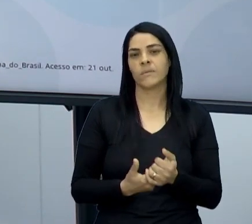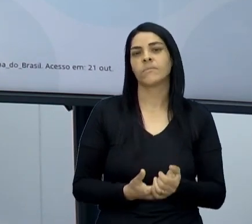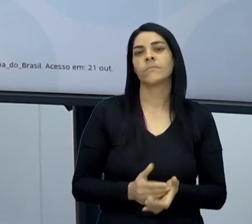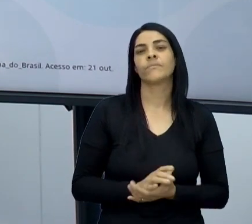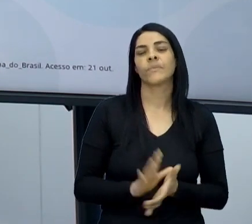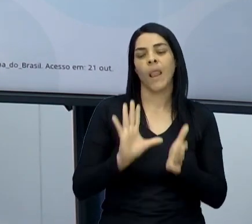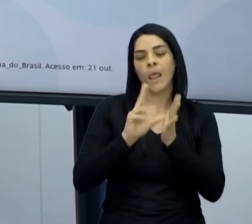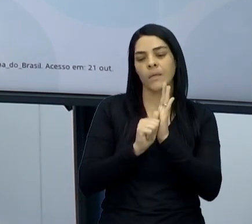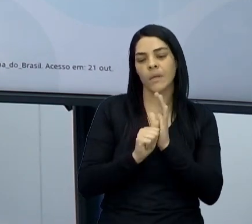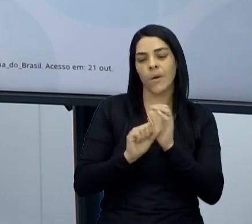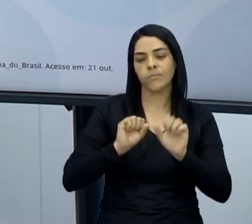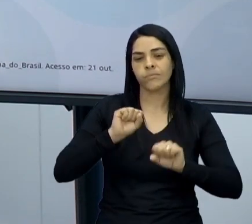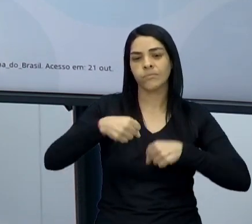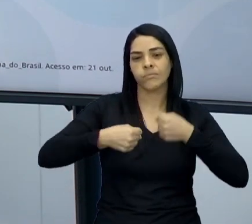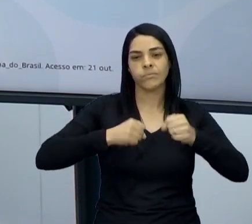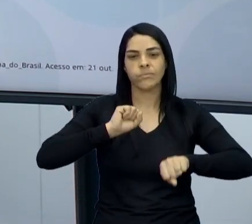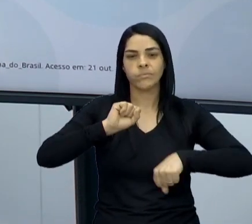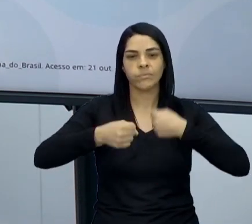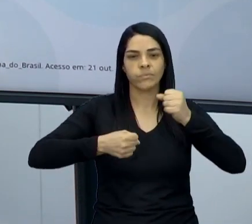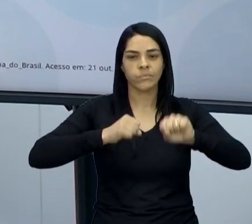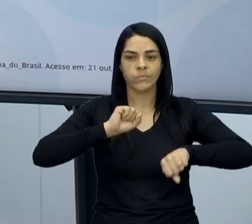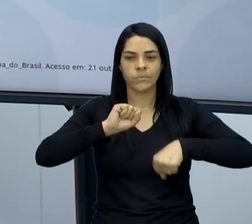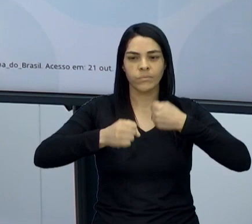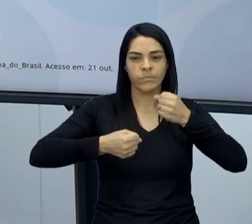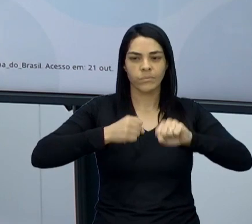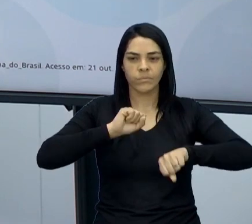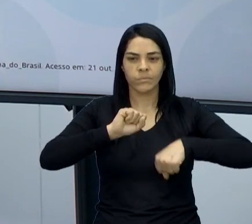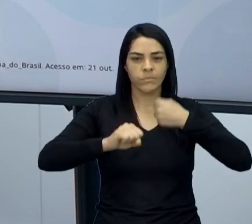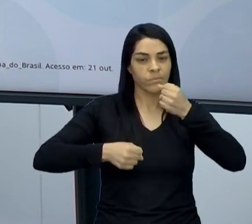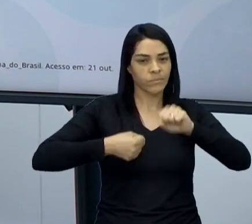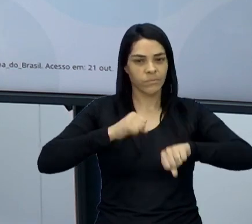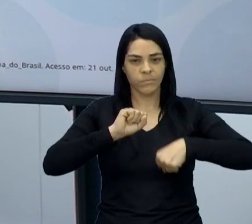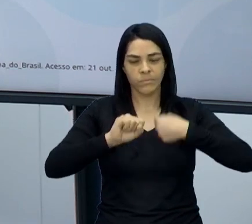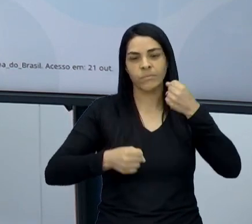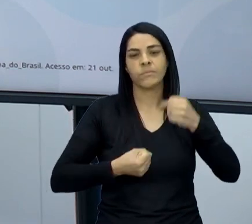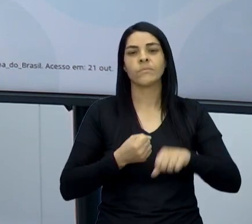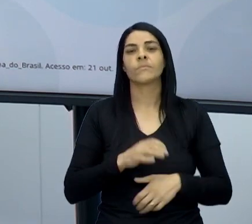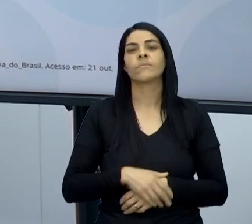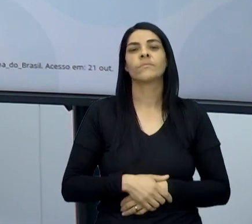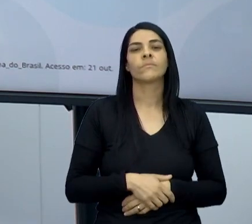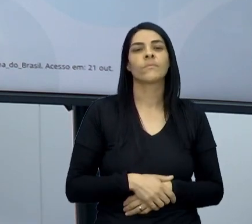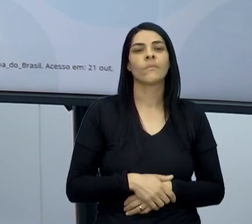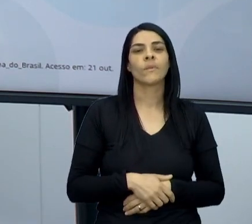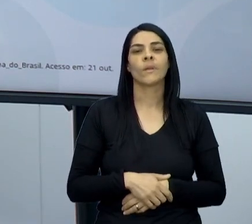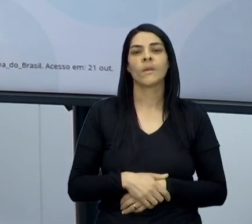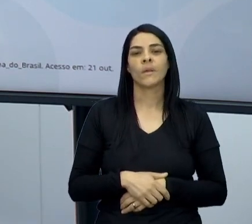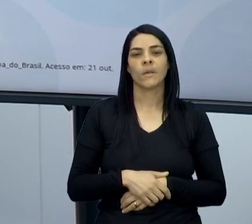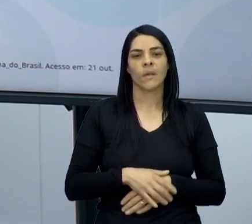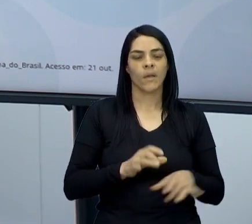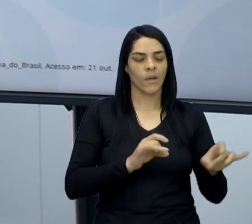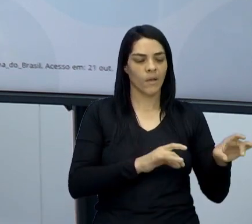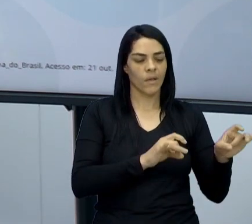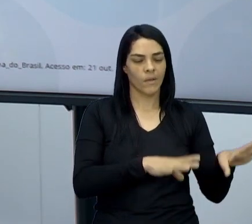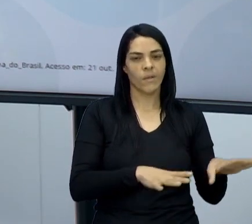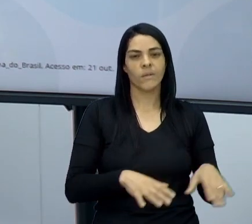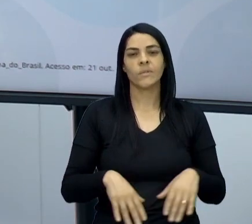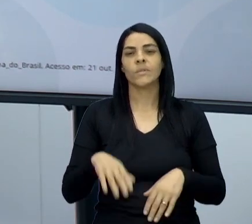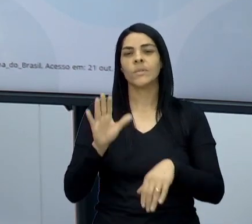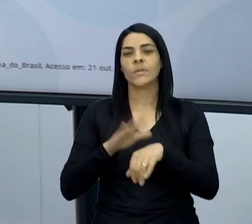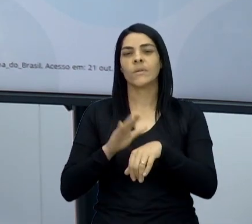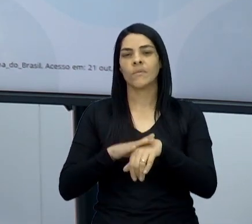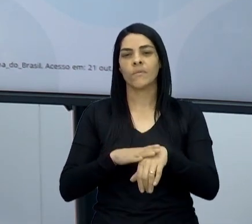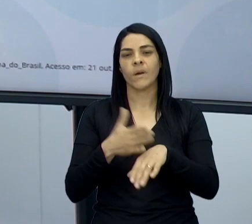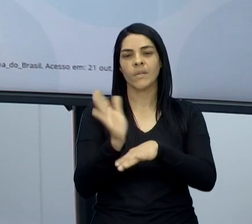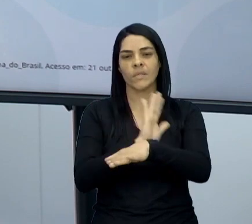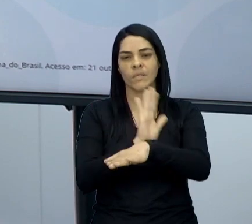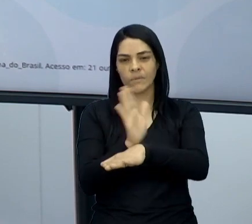Bicicleta. Anota aí. Neorrealismo italiano. O que é o neorrealismo italiano? É uma estética que propõe fazer filme da